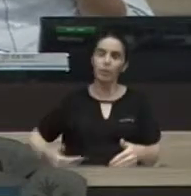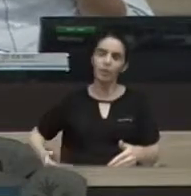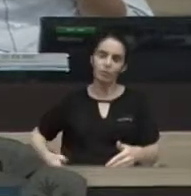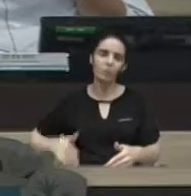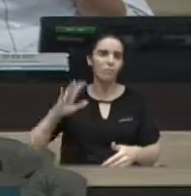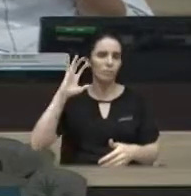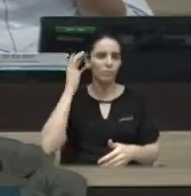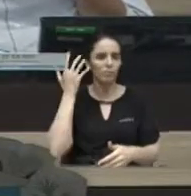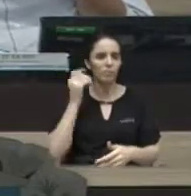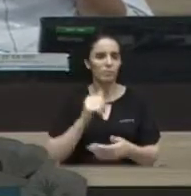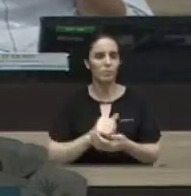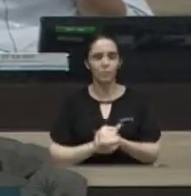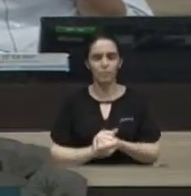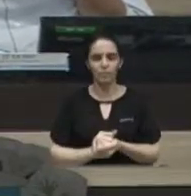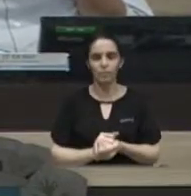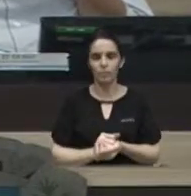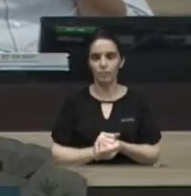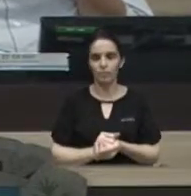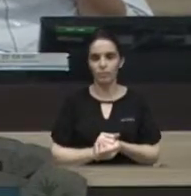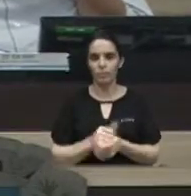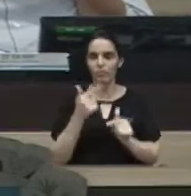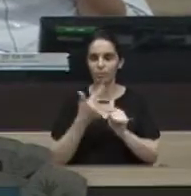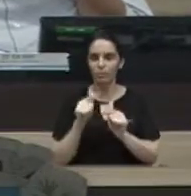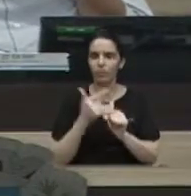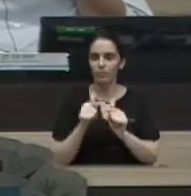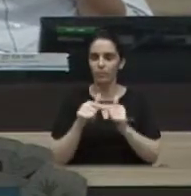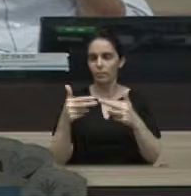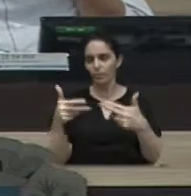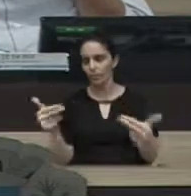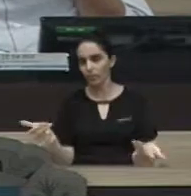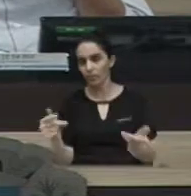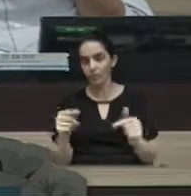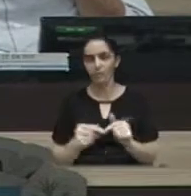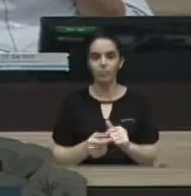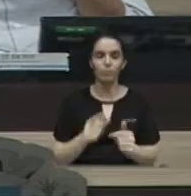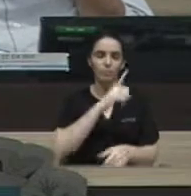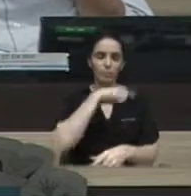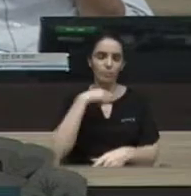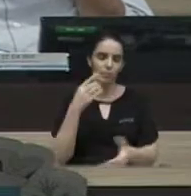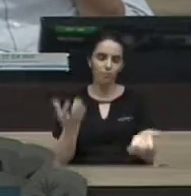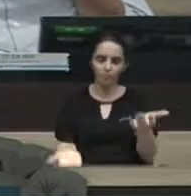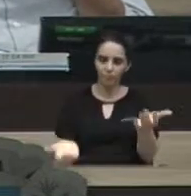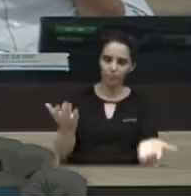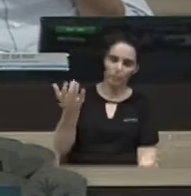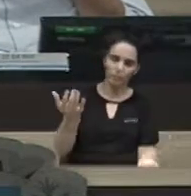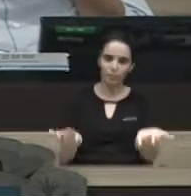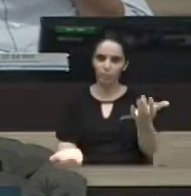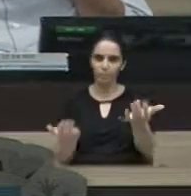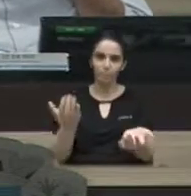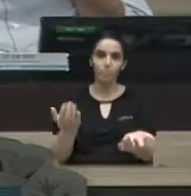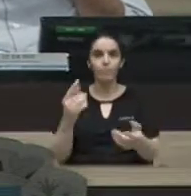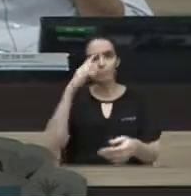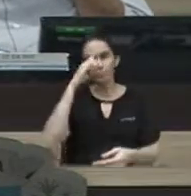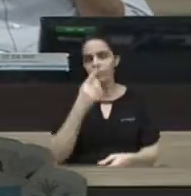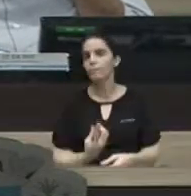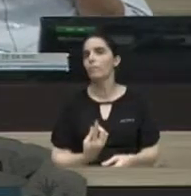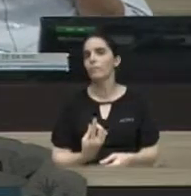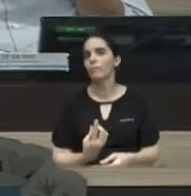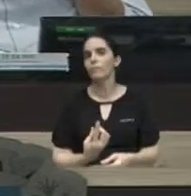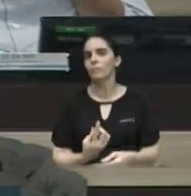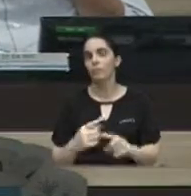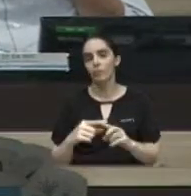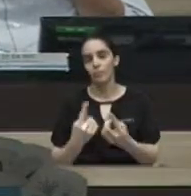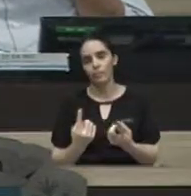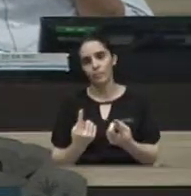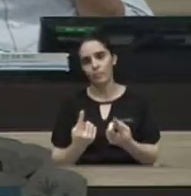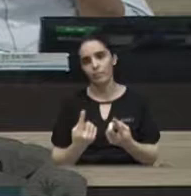na questão da privatização. Então, confesso que, colocando na balança, eu ficaria na dúvida, mas resolvi acompanhar